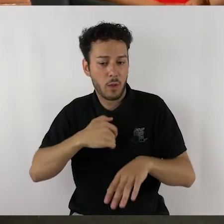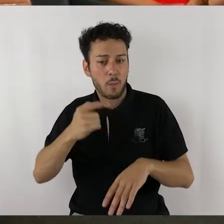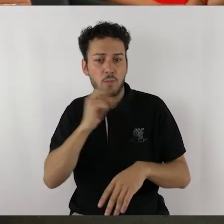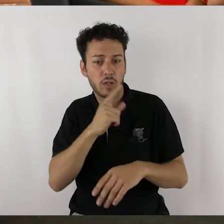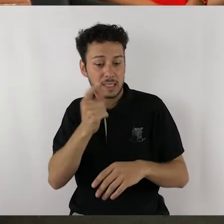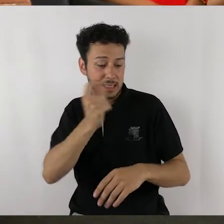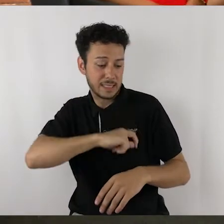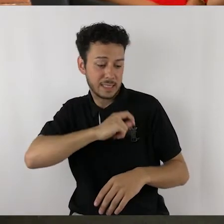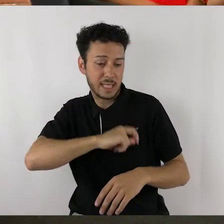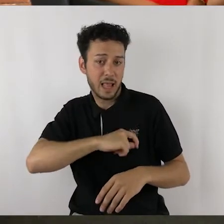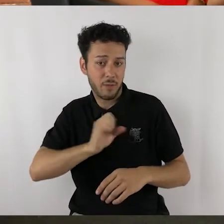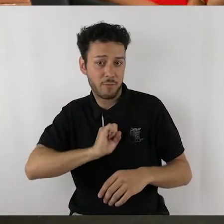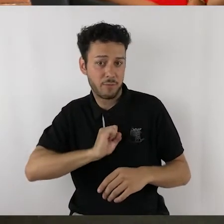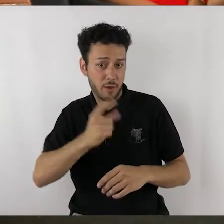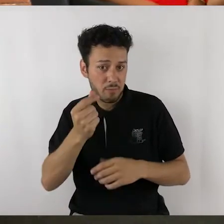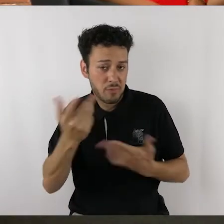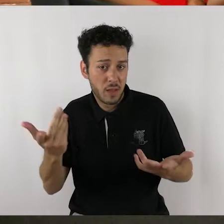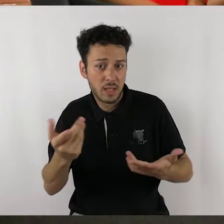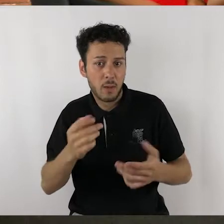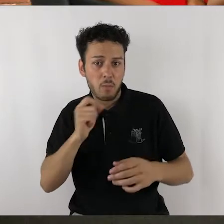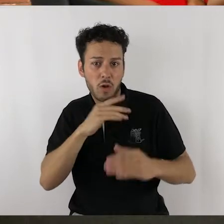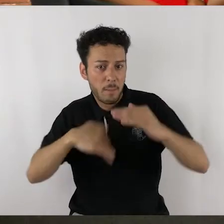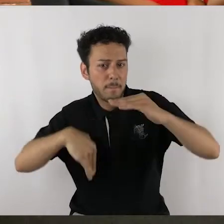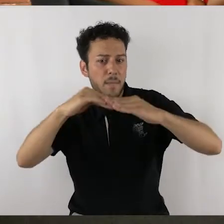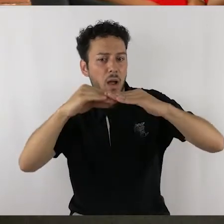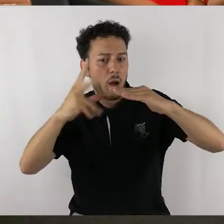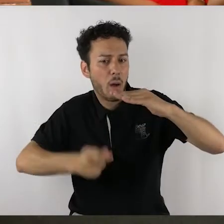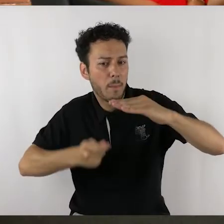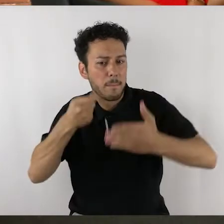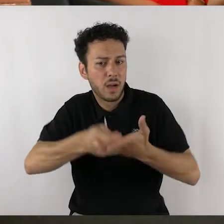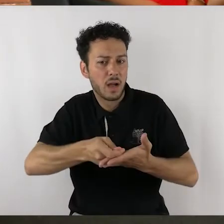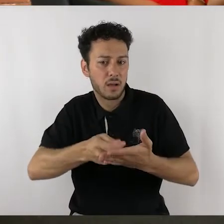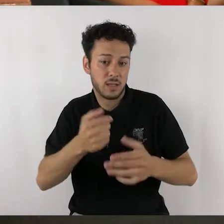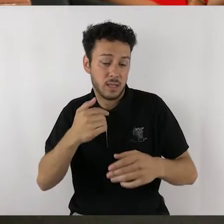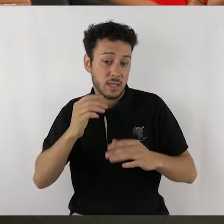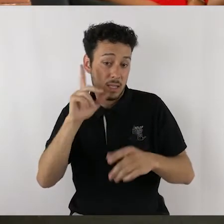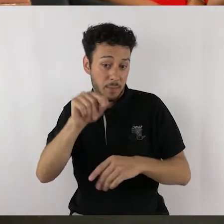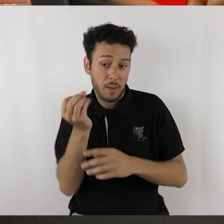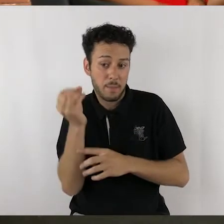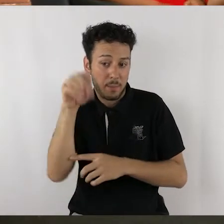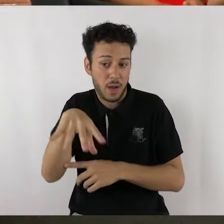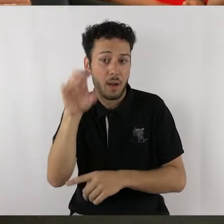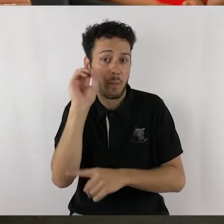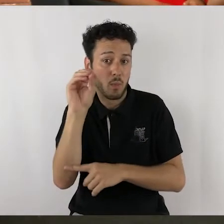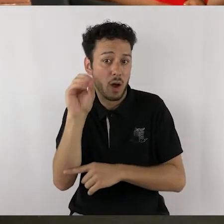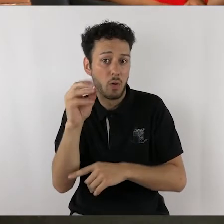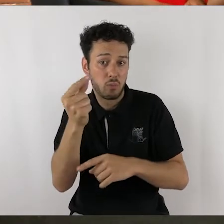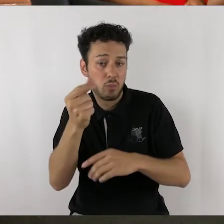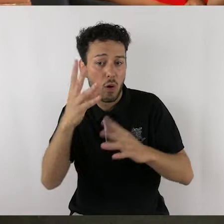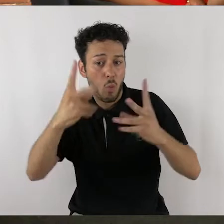o meu rendimento chegar e diz-nos quanto é que tem que ter entrada porque